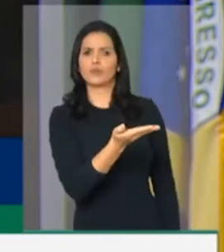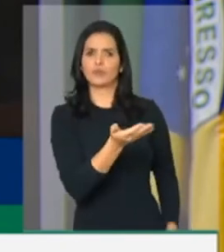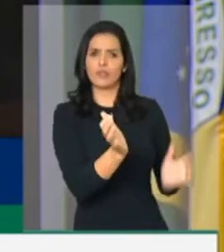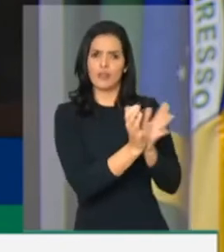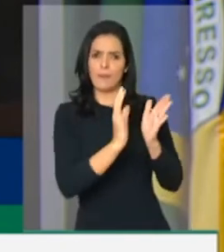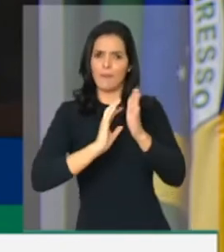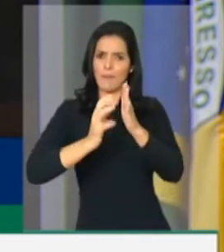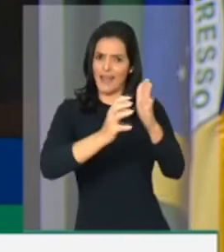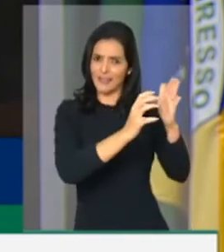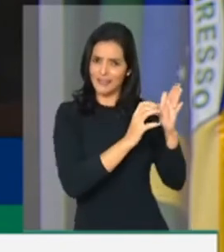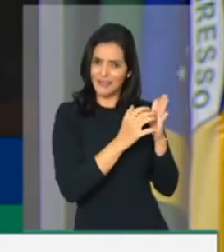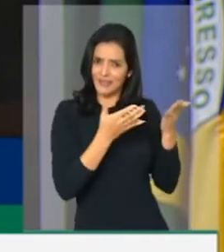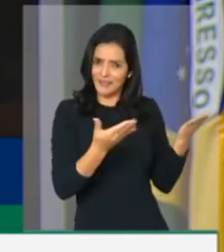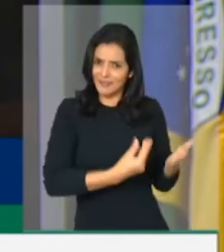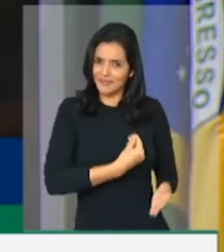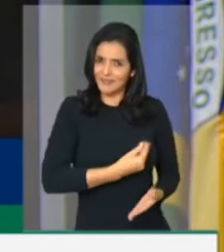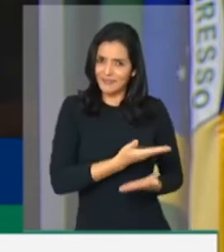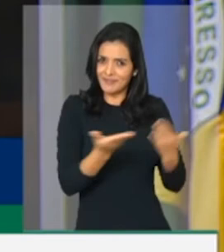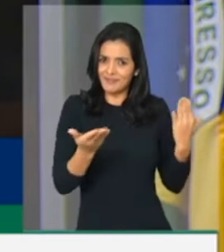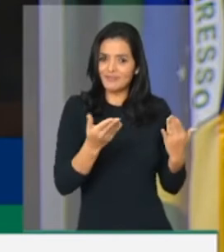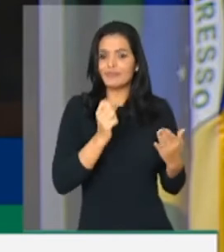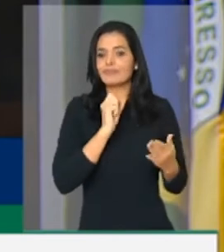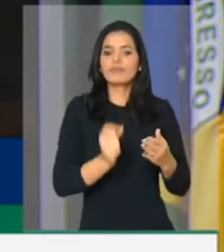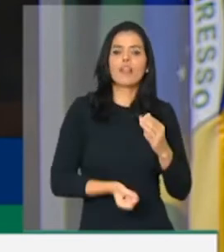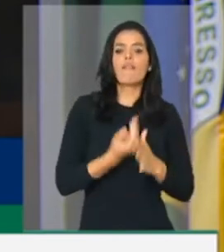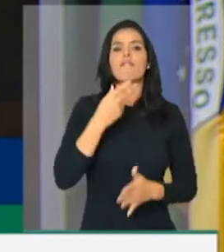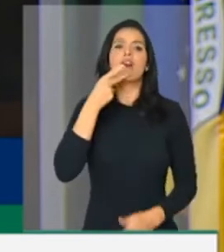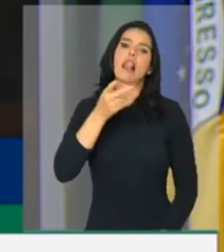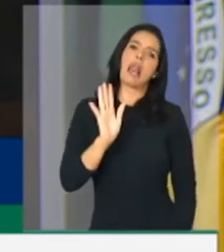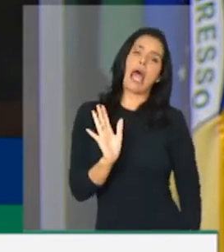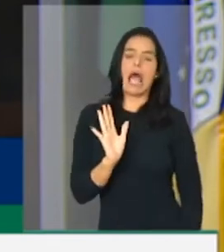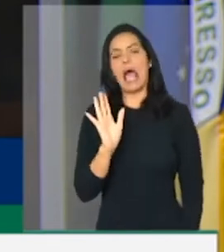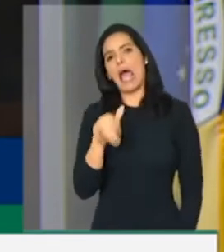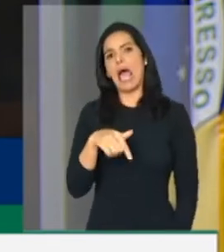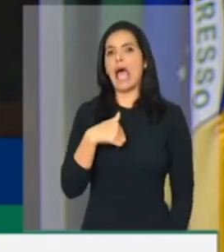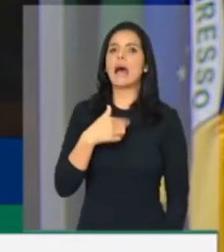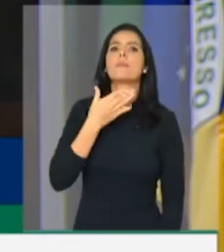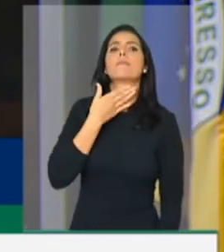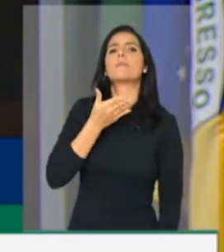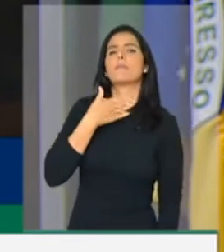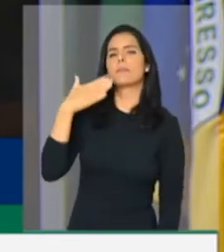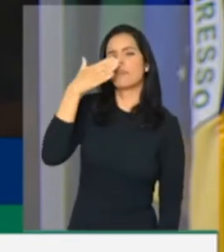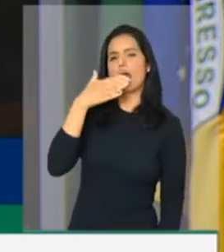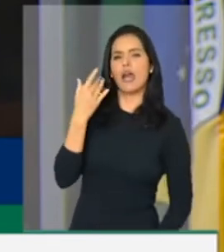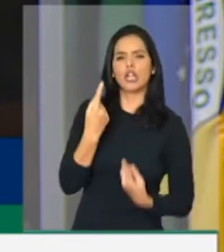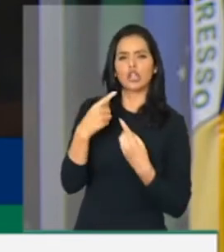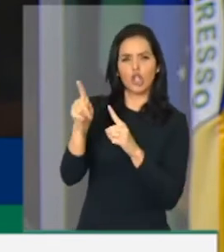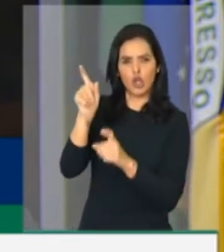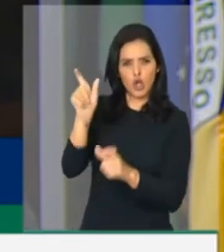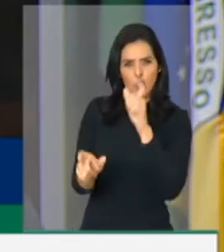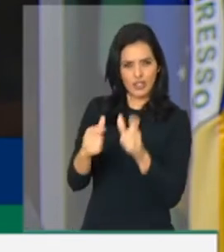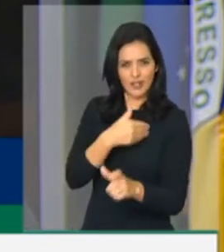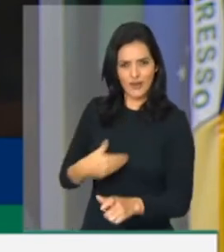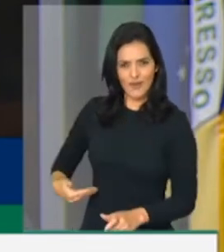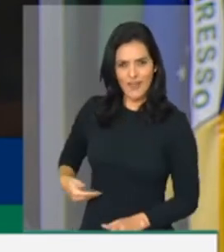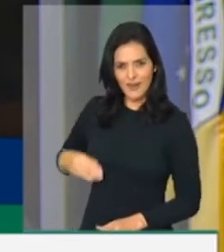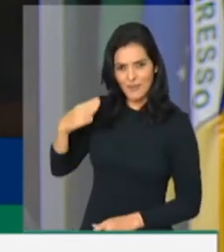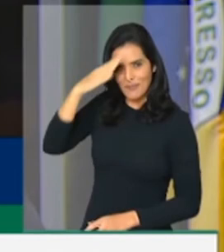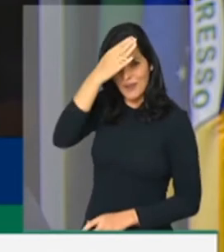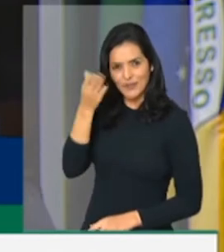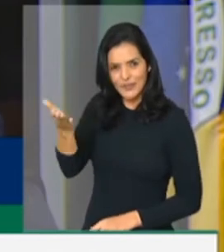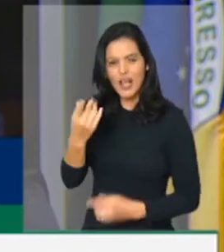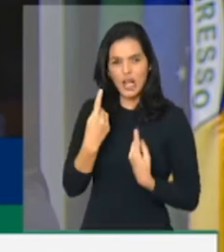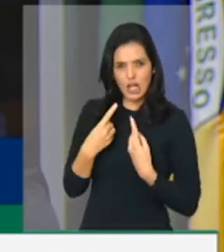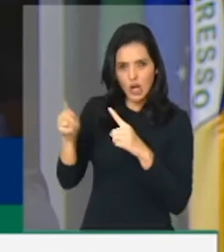desses que vivem a criar narrativas falácias contra o governo bolsonaro contra o